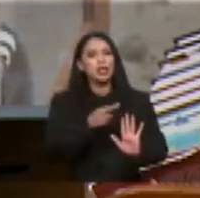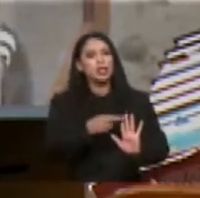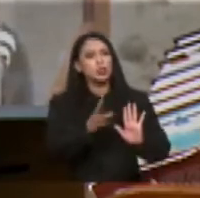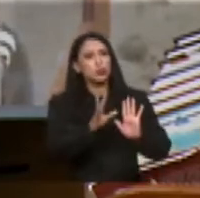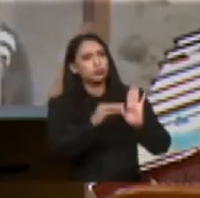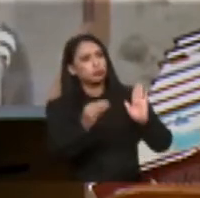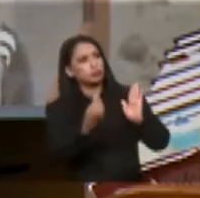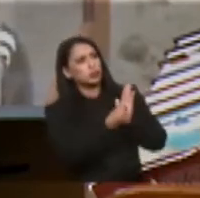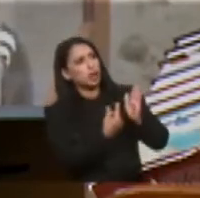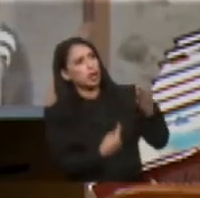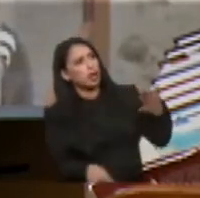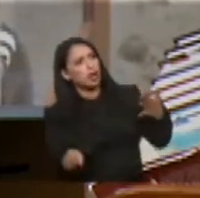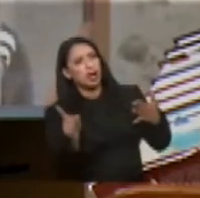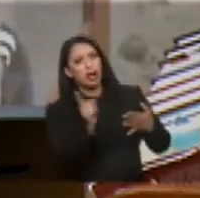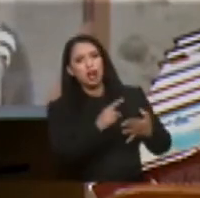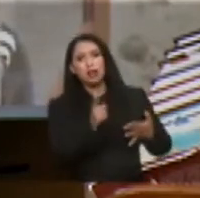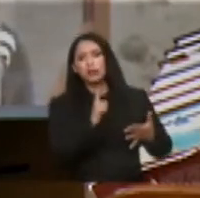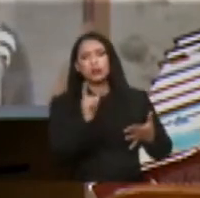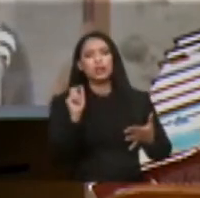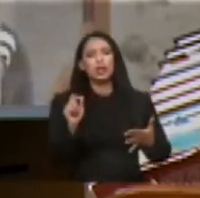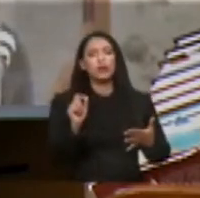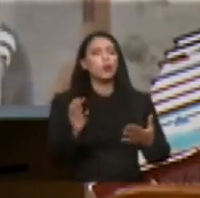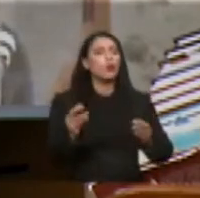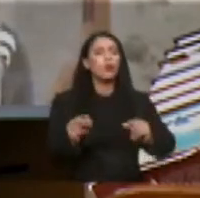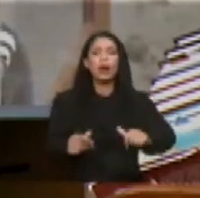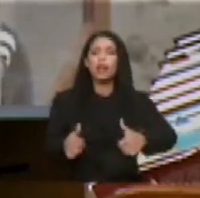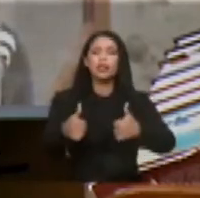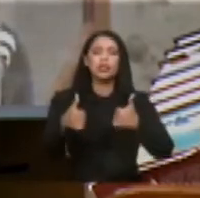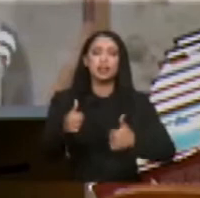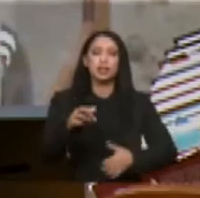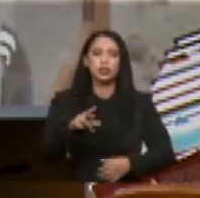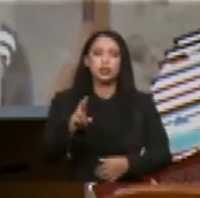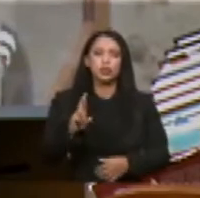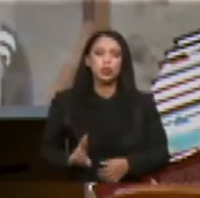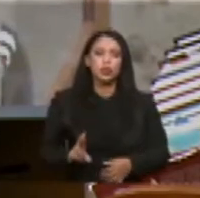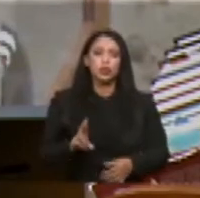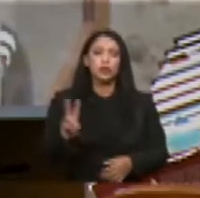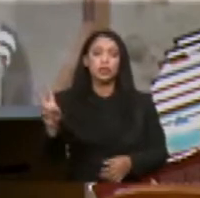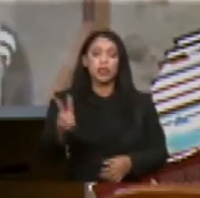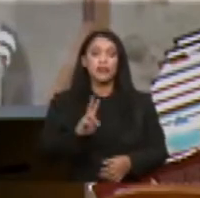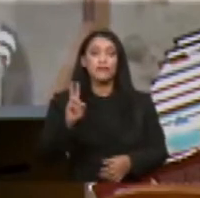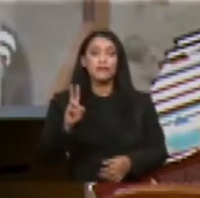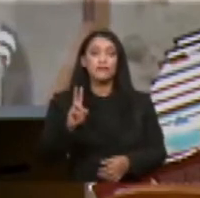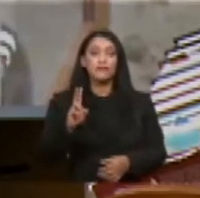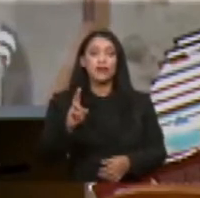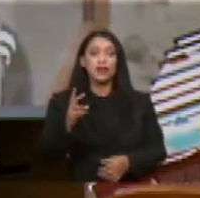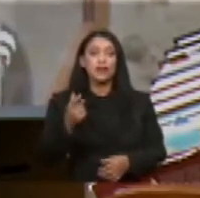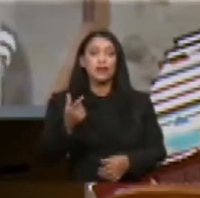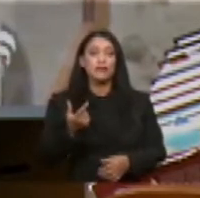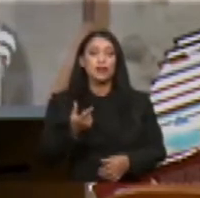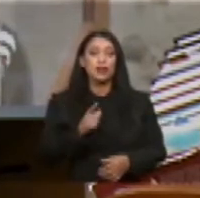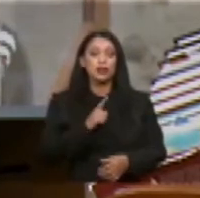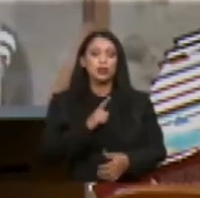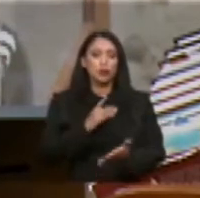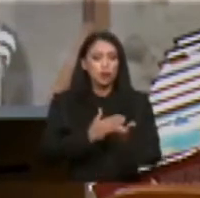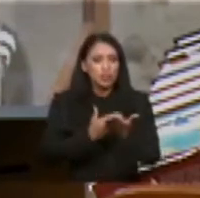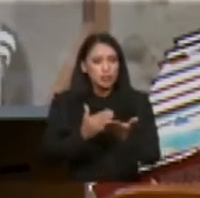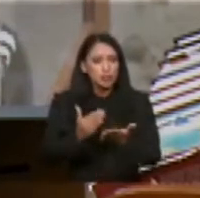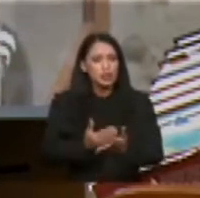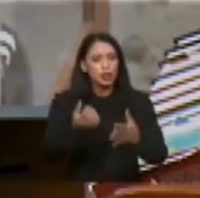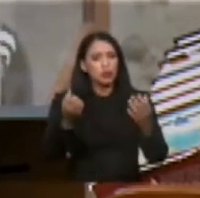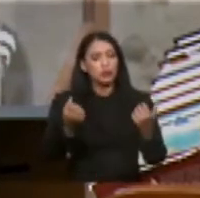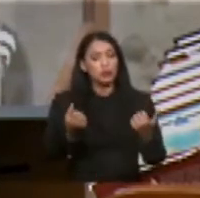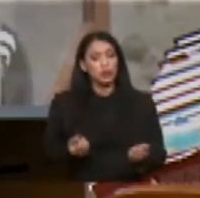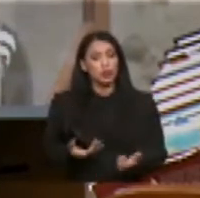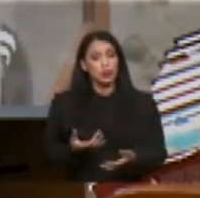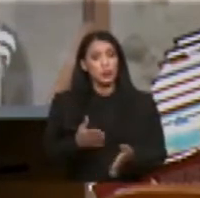impugnada não dispõe adequadamente sobre padrões de qualidade do ar, prevê valores iniciais muito permissivos, deixa